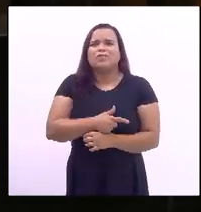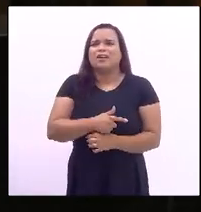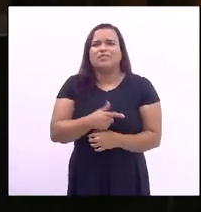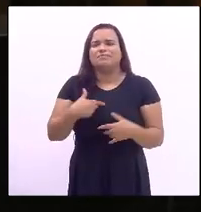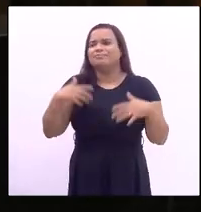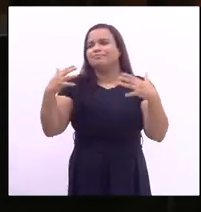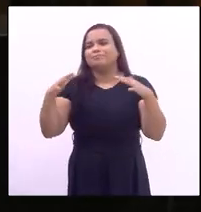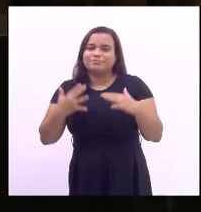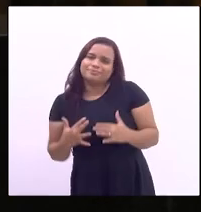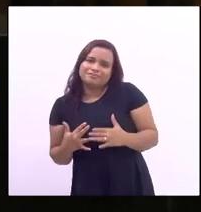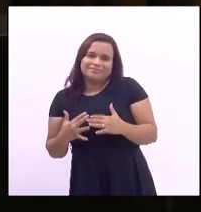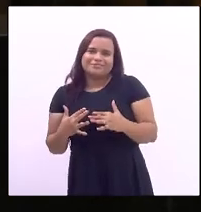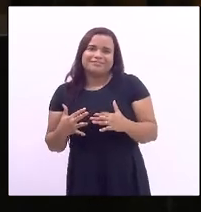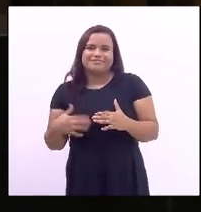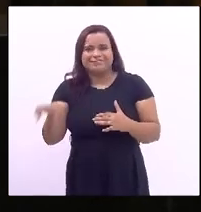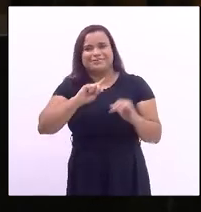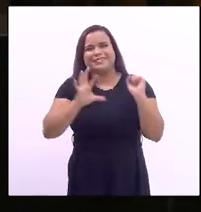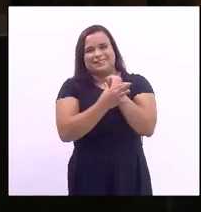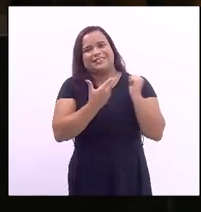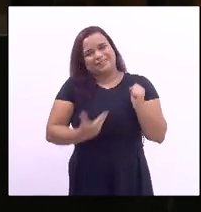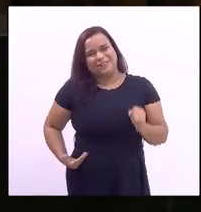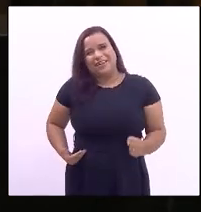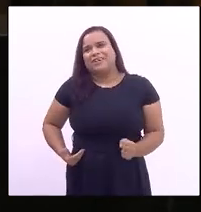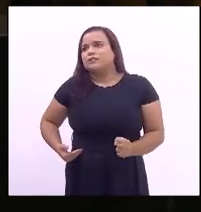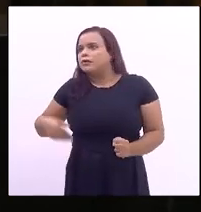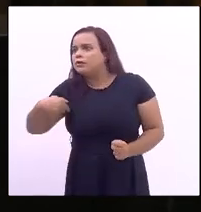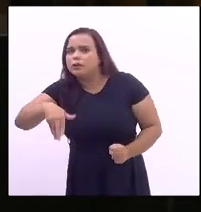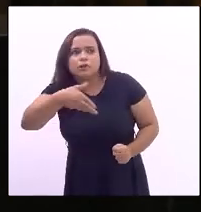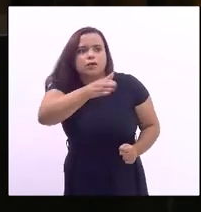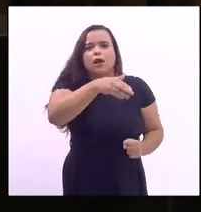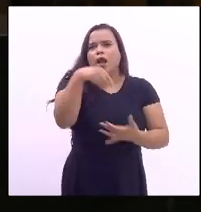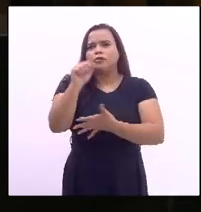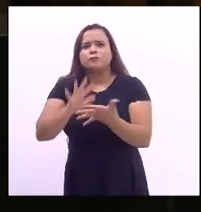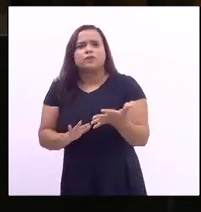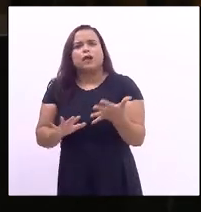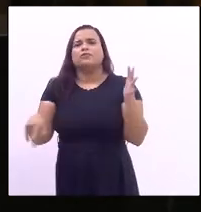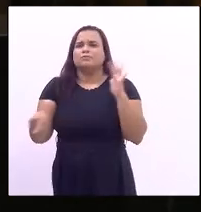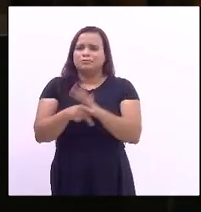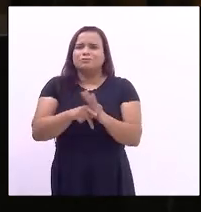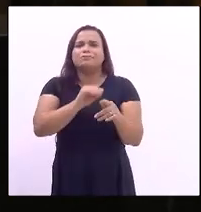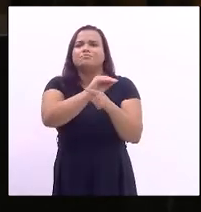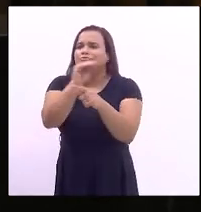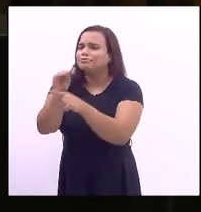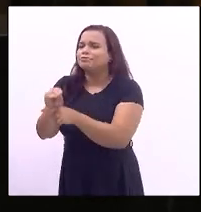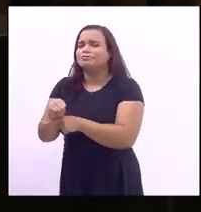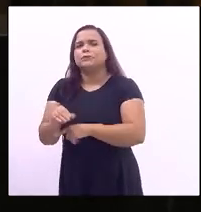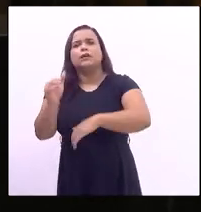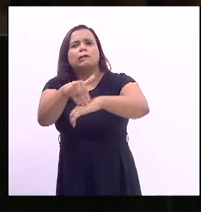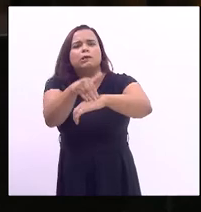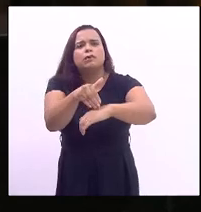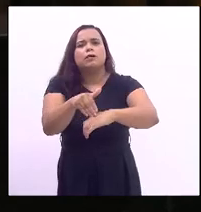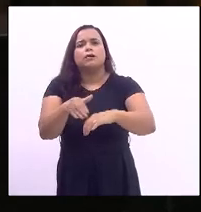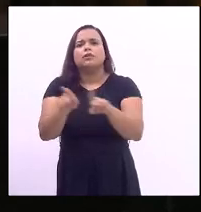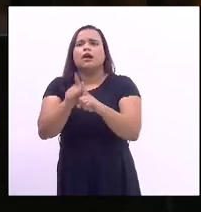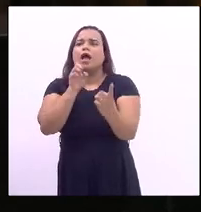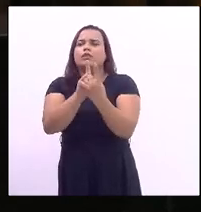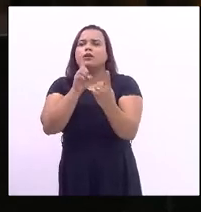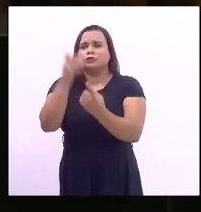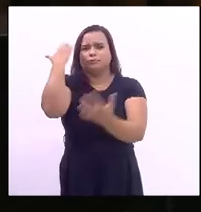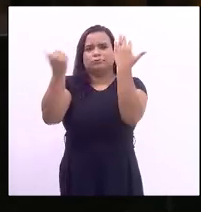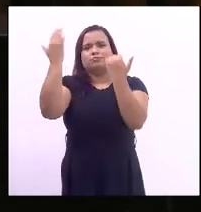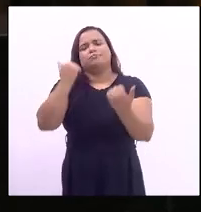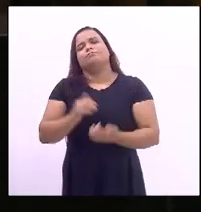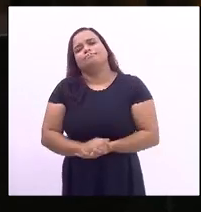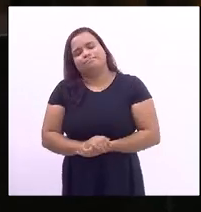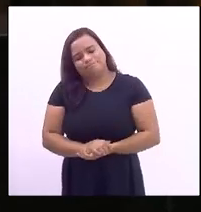agentes de segurança a se envolverem em atividades como abordagens e atendimentos as